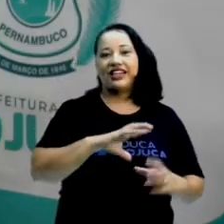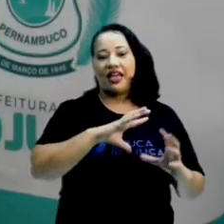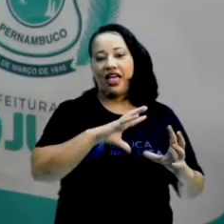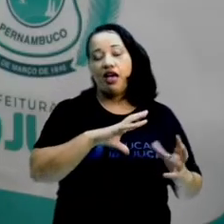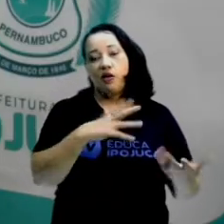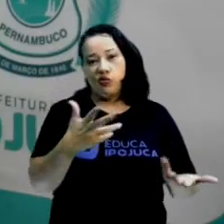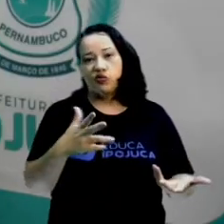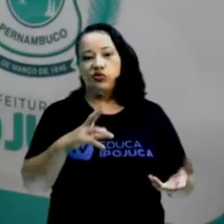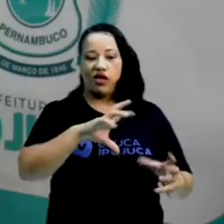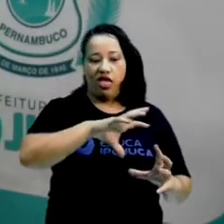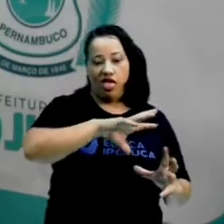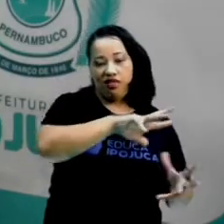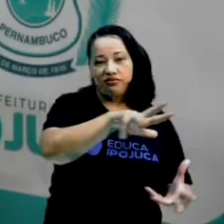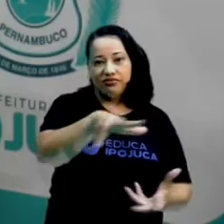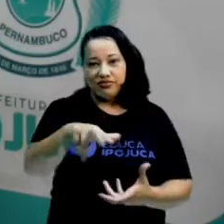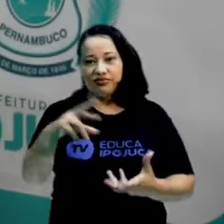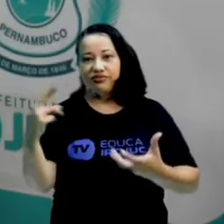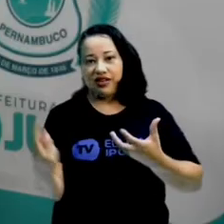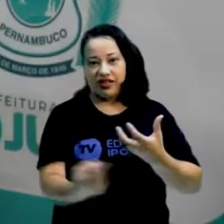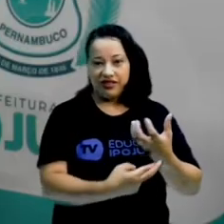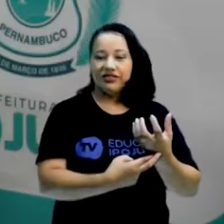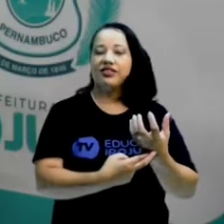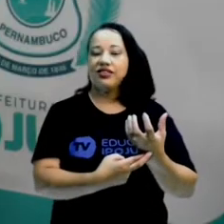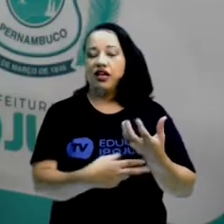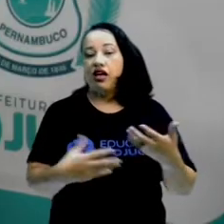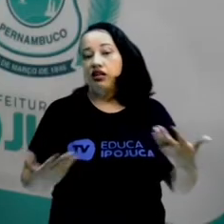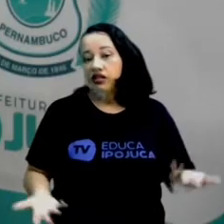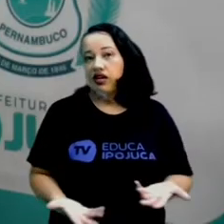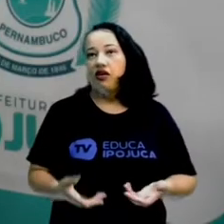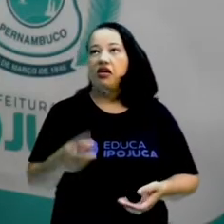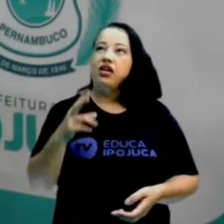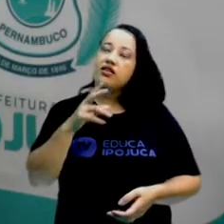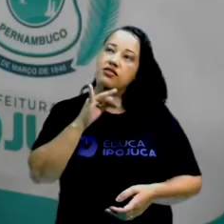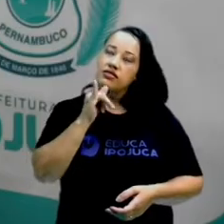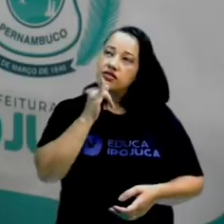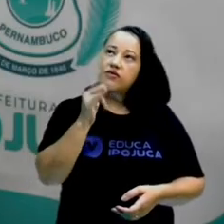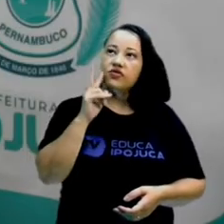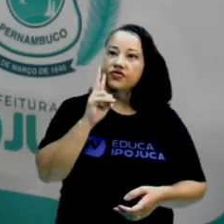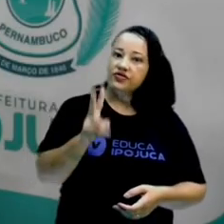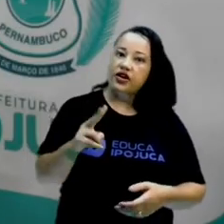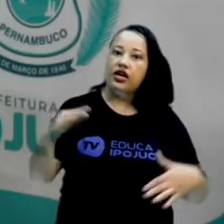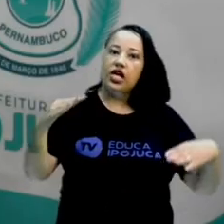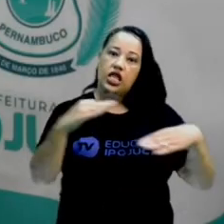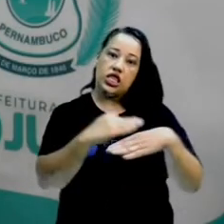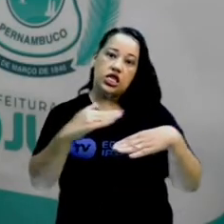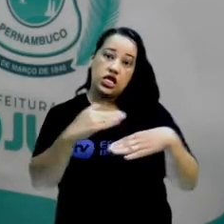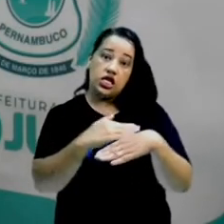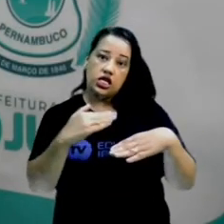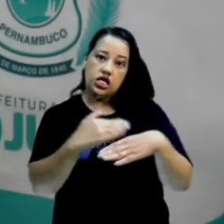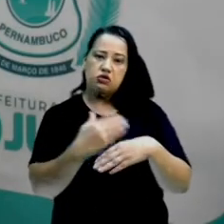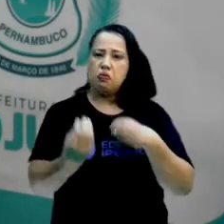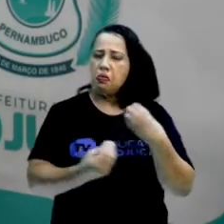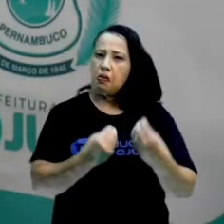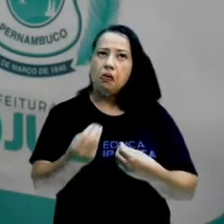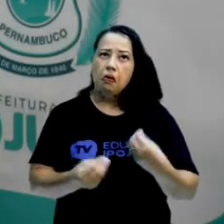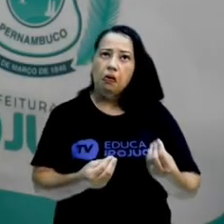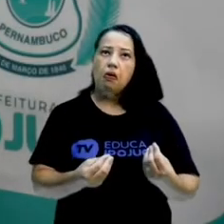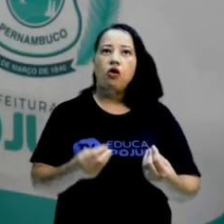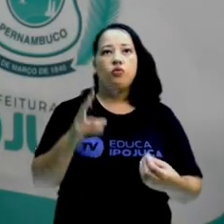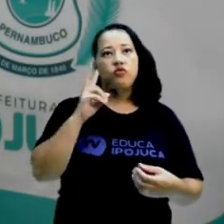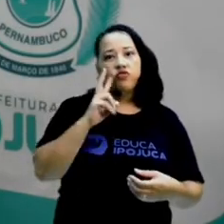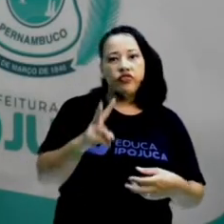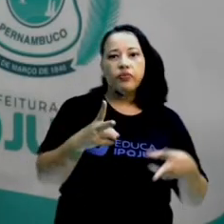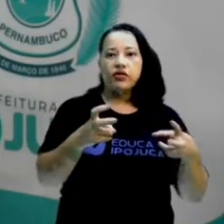A gente, quando sair de casa, saber como é que está o trânsito, através do nosso celular, a gente saber qual o melhor